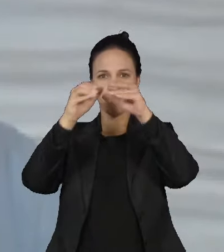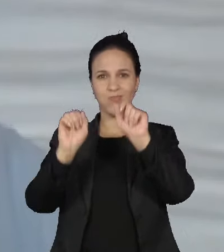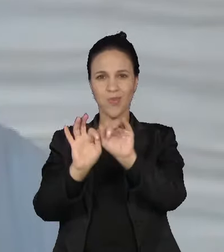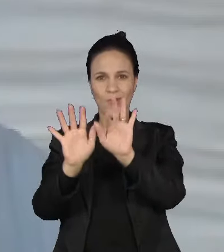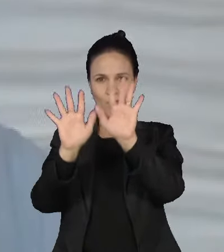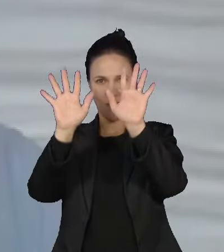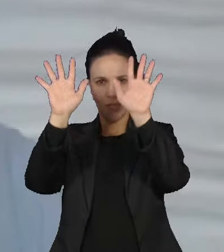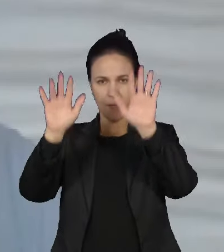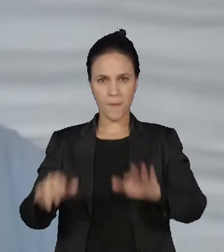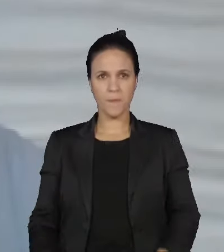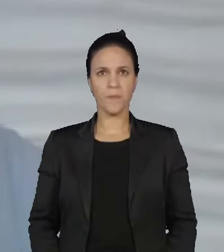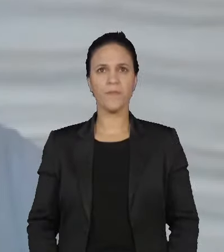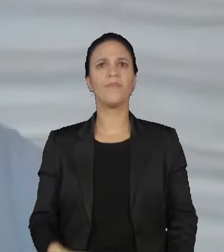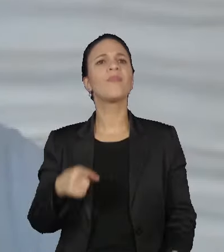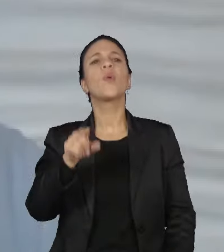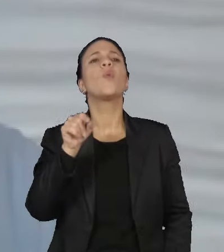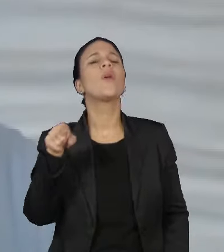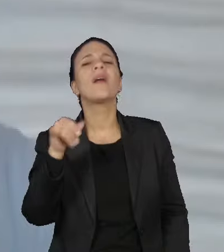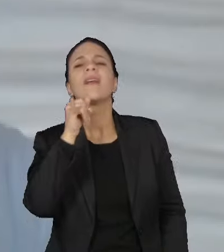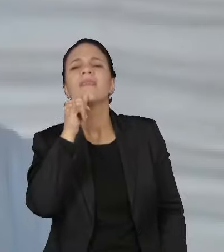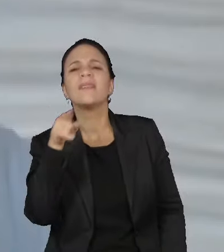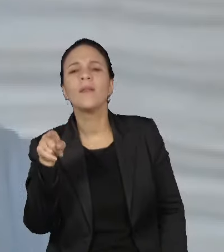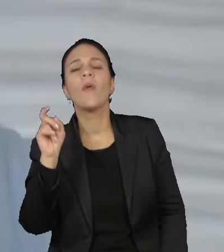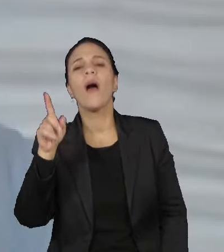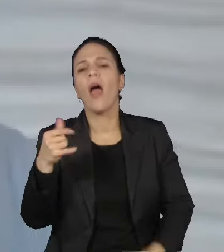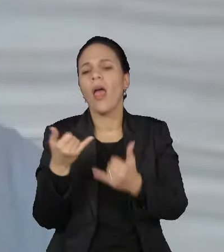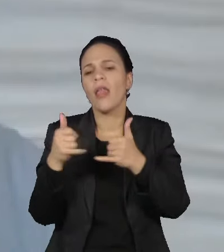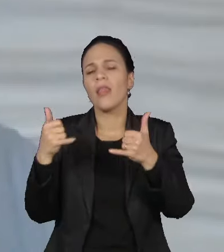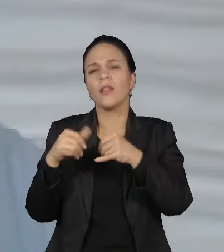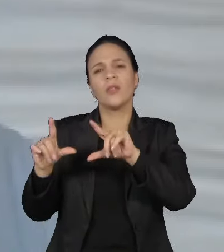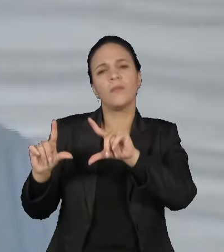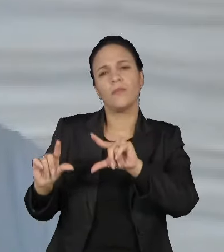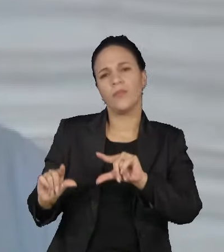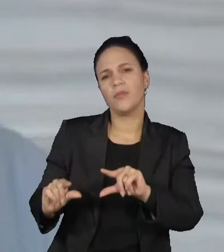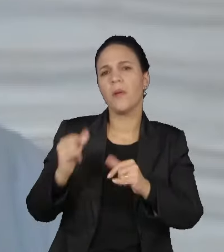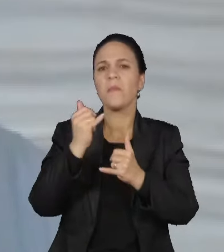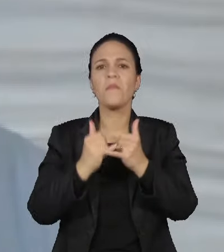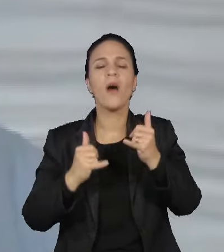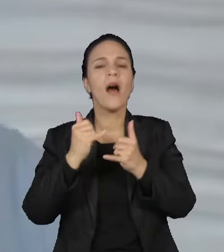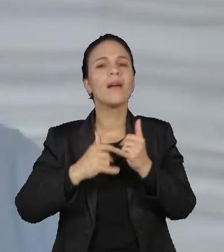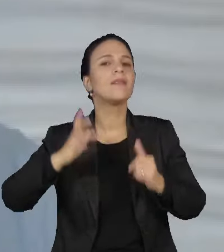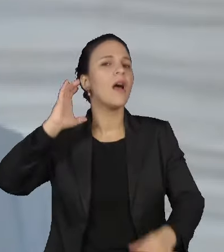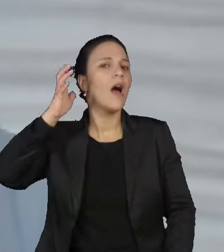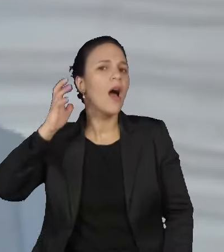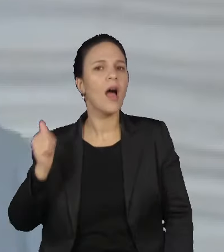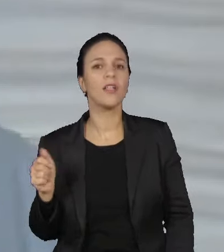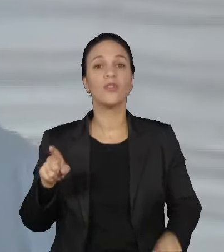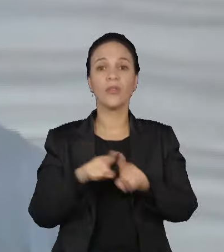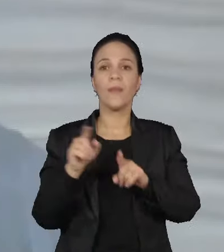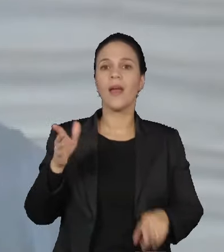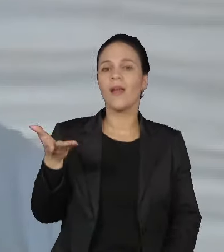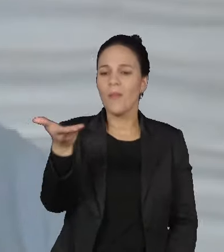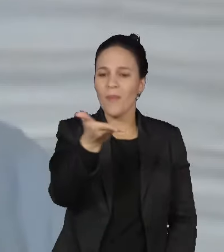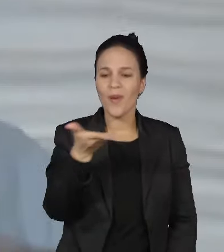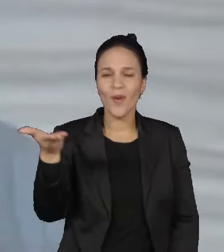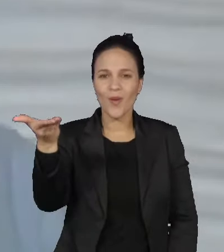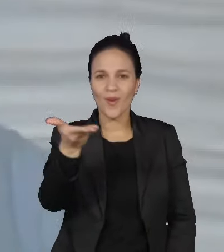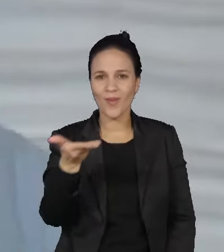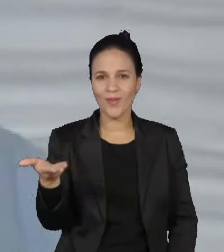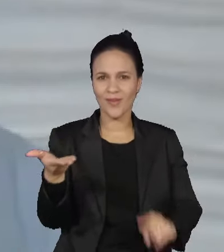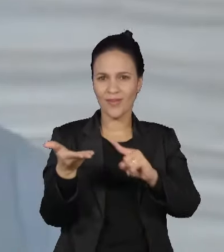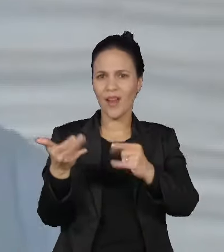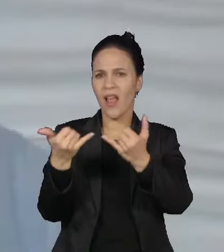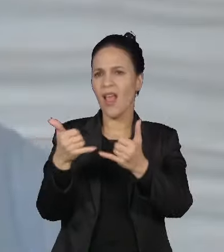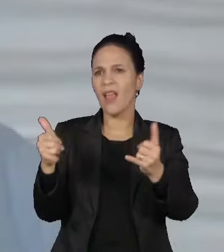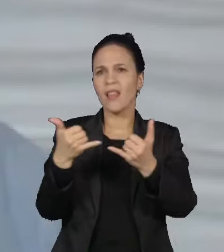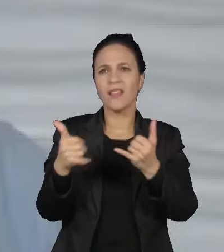seria uma radiação não ionizante? Uma radiação de baixa energia, semelhante às ondas de rádio e micro-ondas, que não tem energia